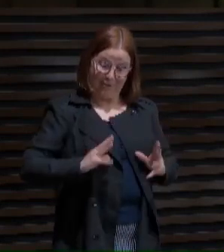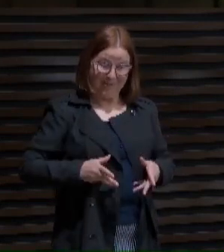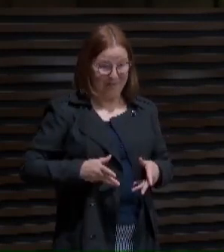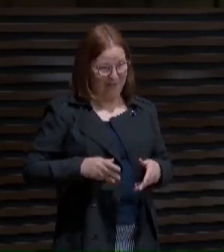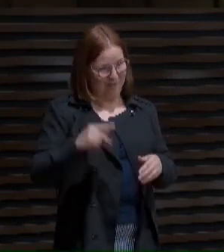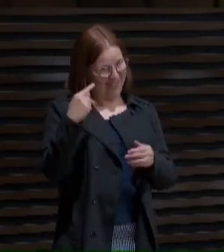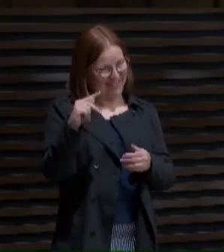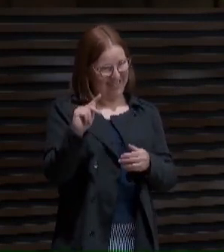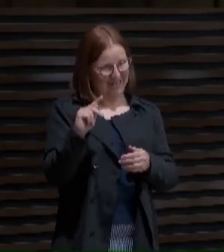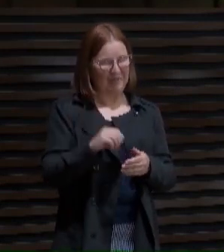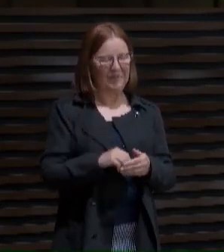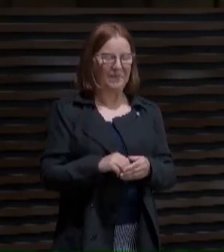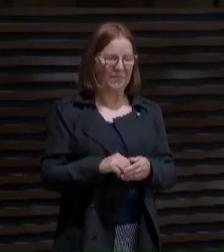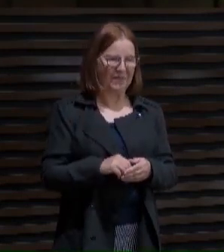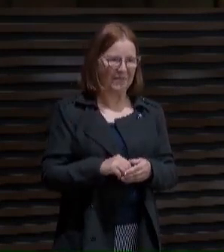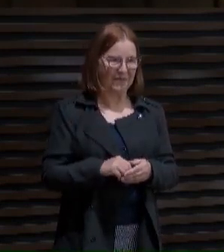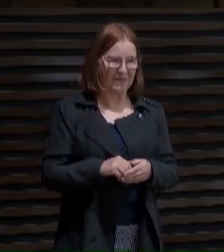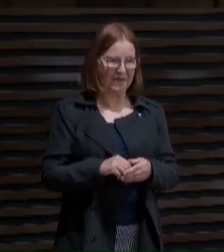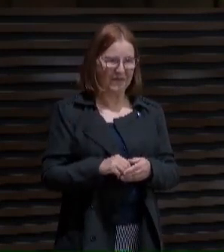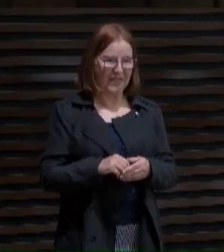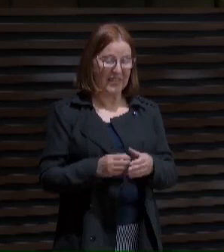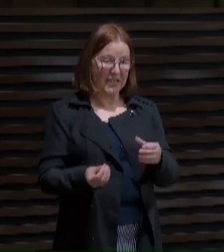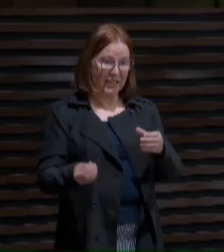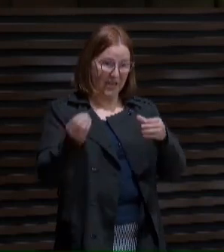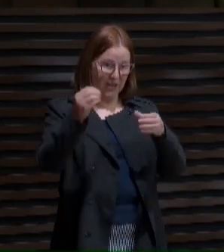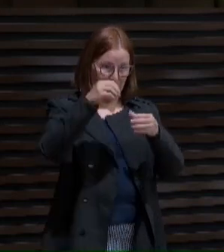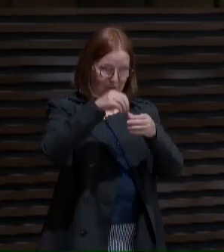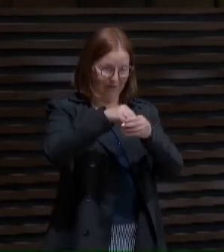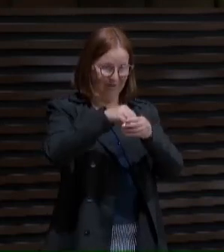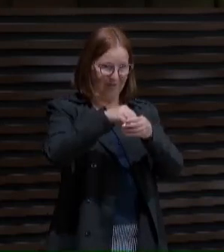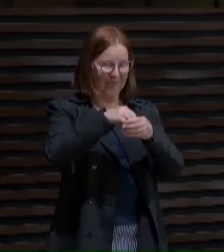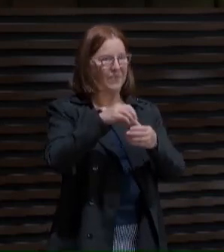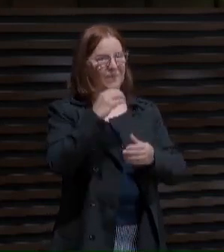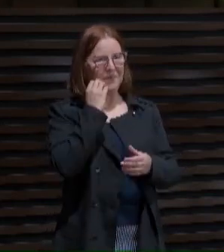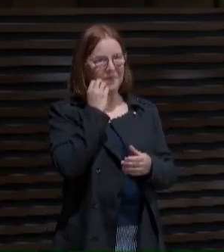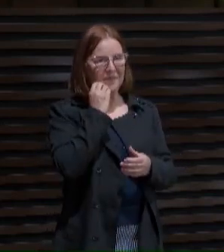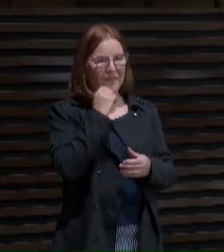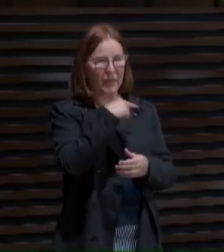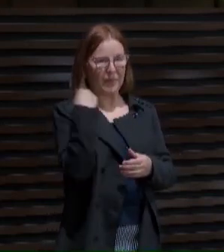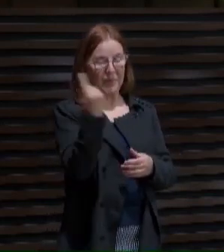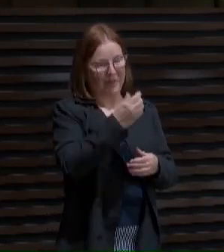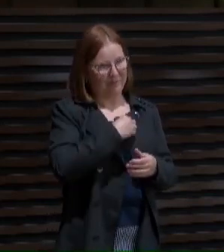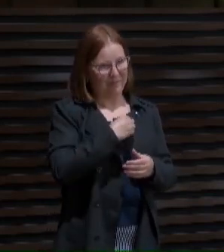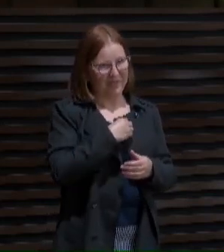o oposto de amputar. Amputar é cortar e lançar fora. Imputar é o